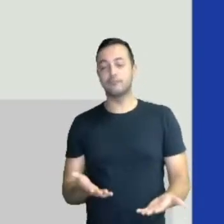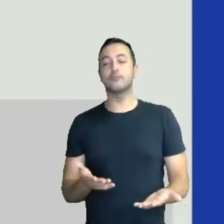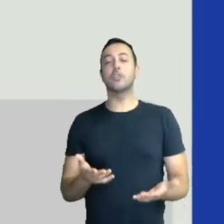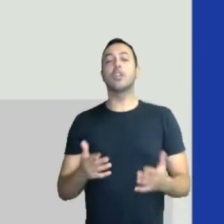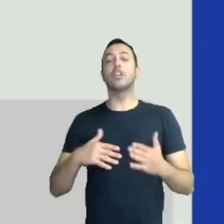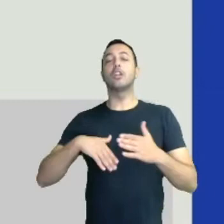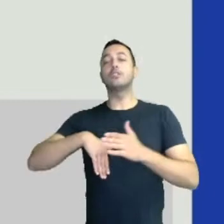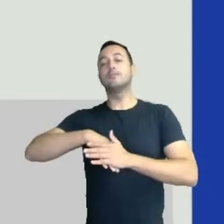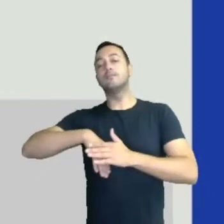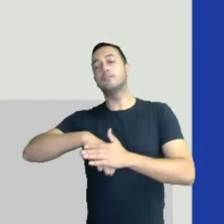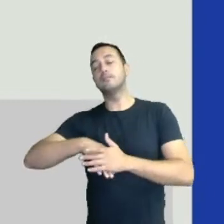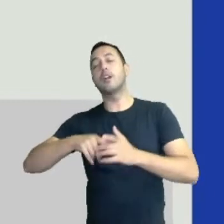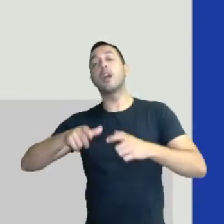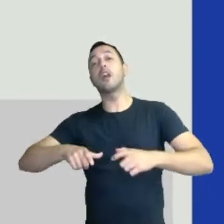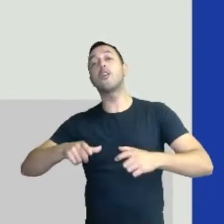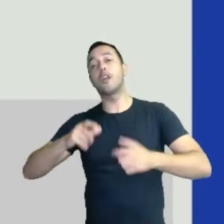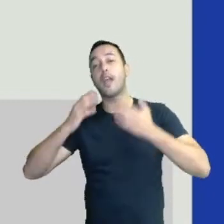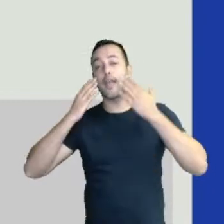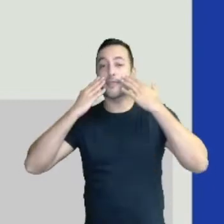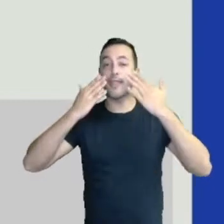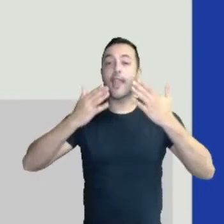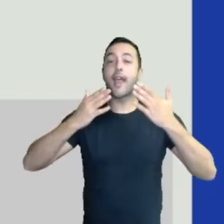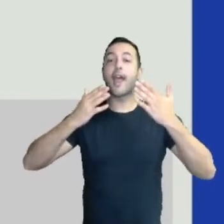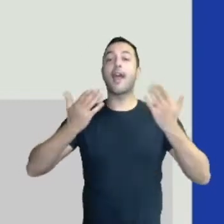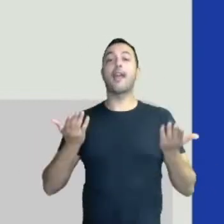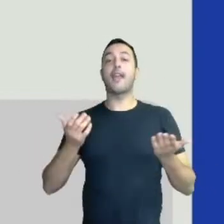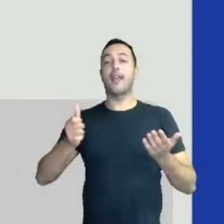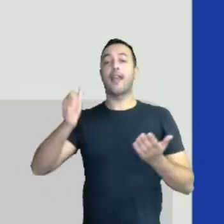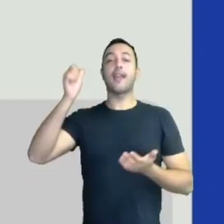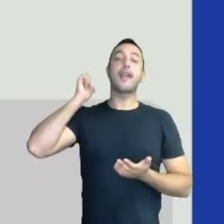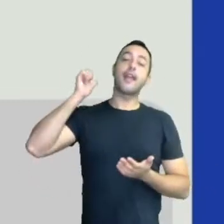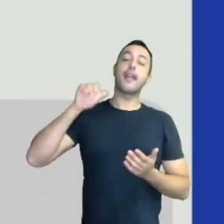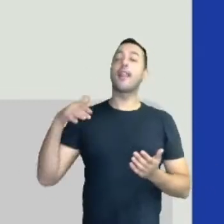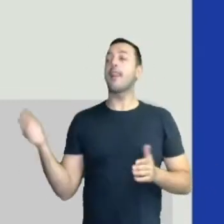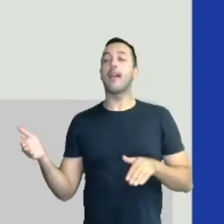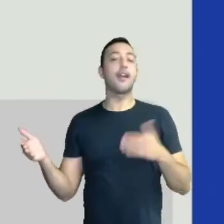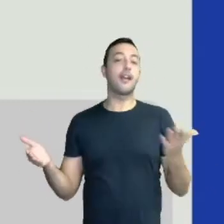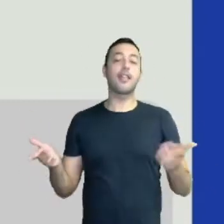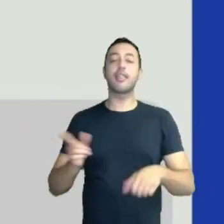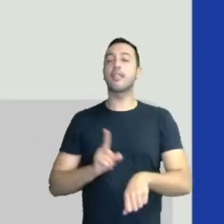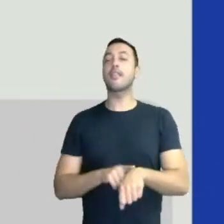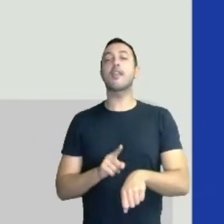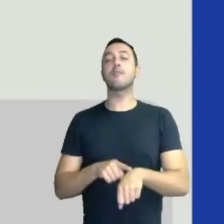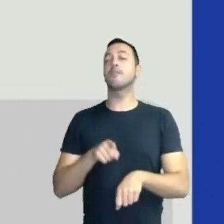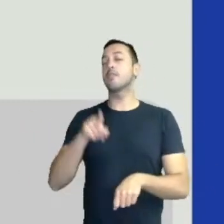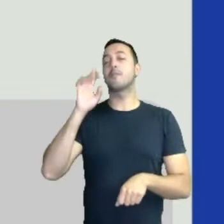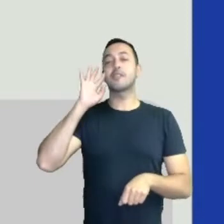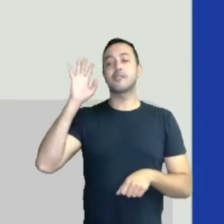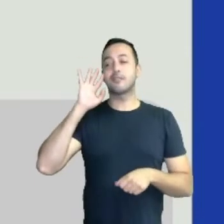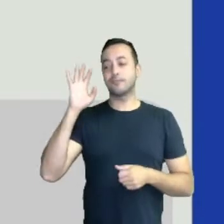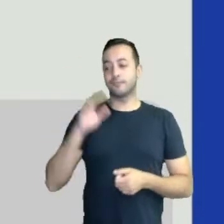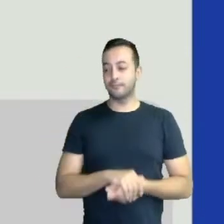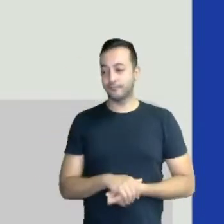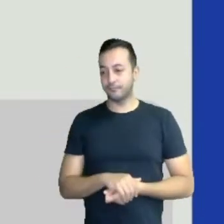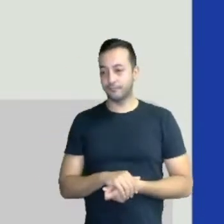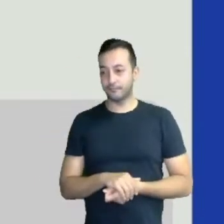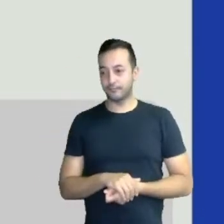está onde? Atrás, na frente, dos lados, está como? Tempo para você pensar.